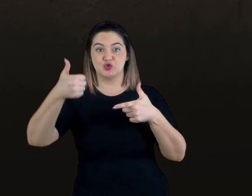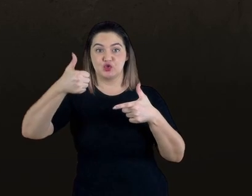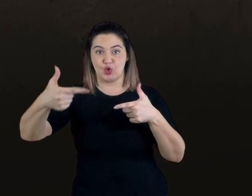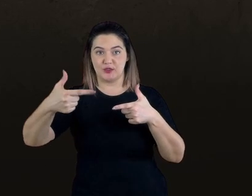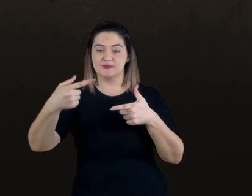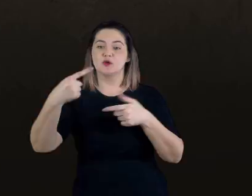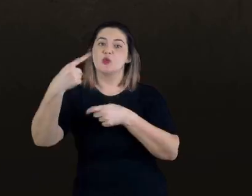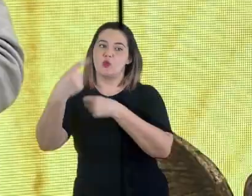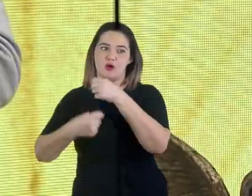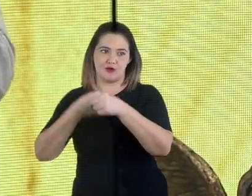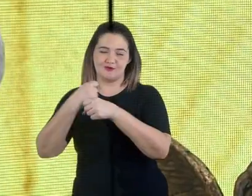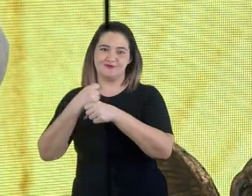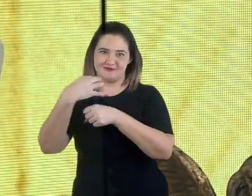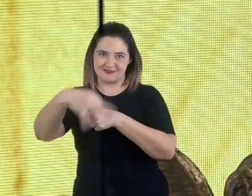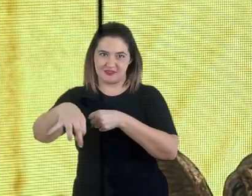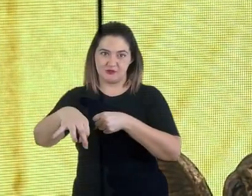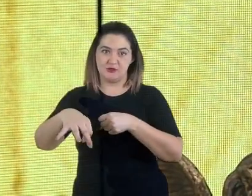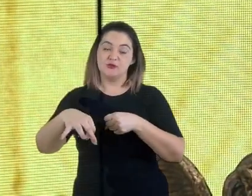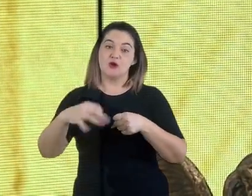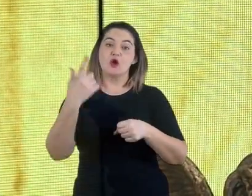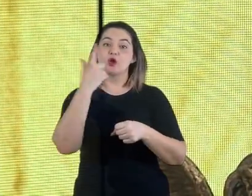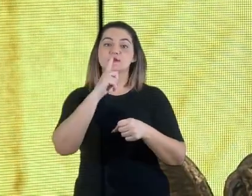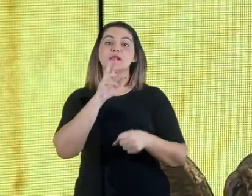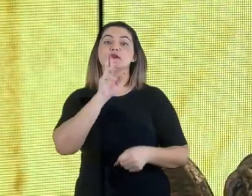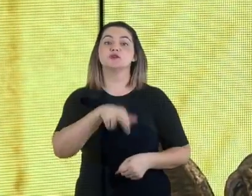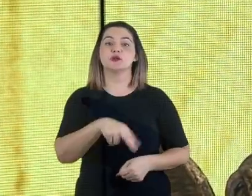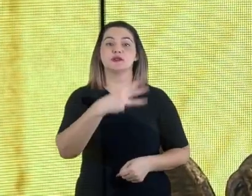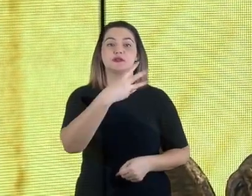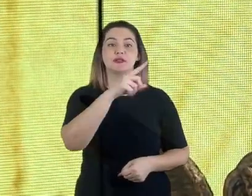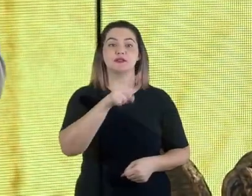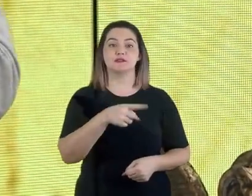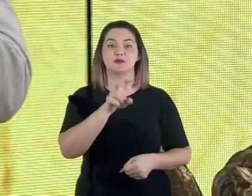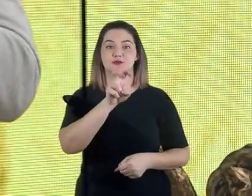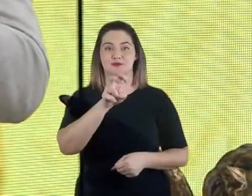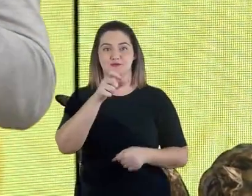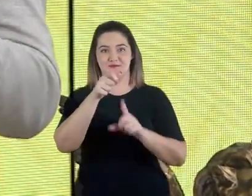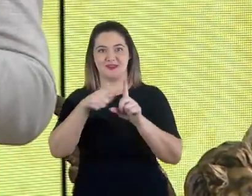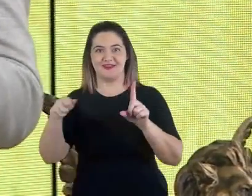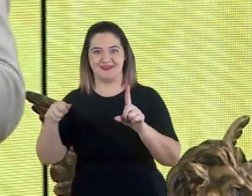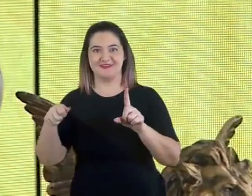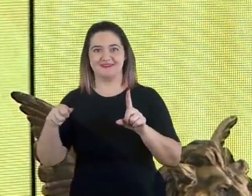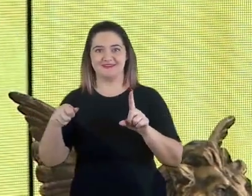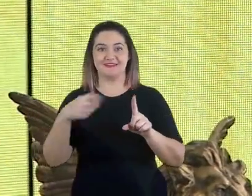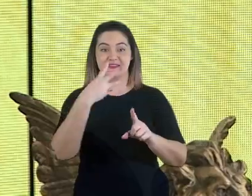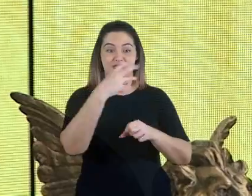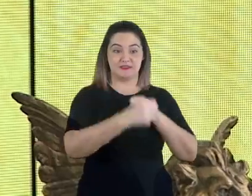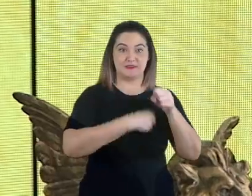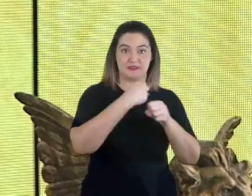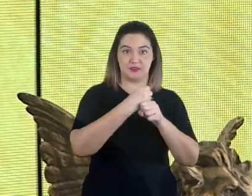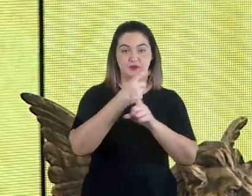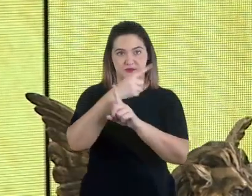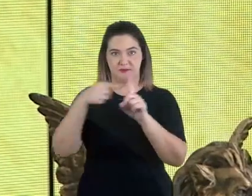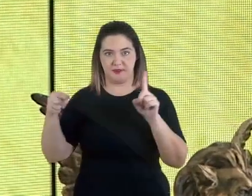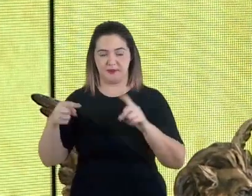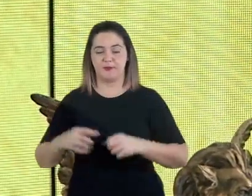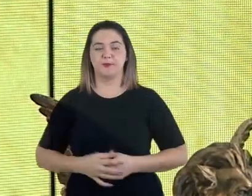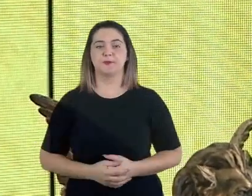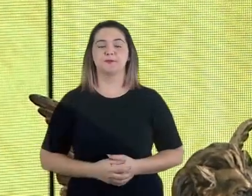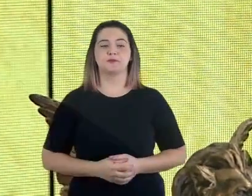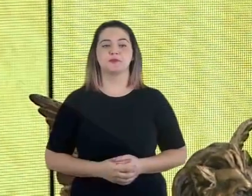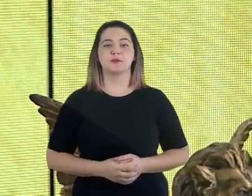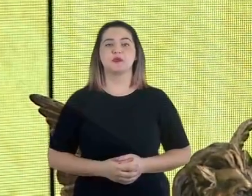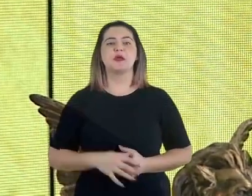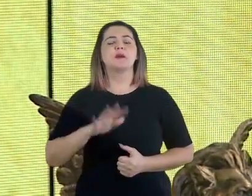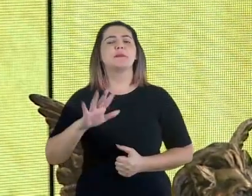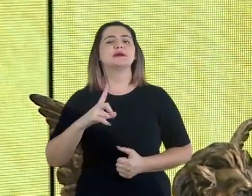anos e meio. Até aqui tudo bem, mas agora aparecem no texto do Apocalipse 2 passagens de tempo que